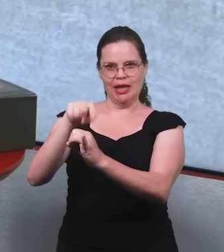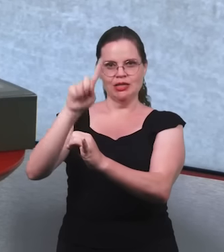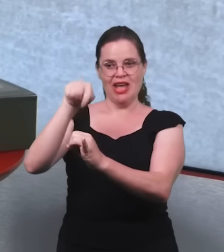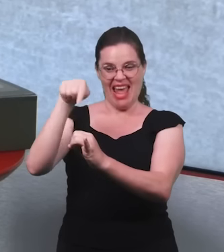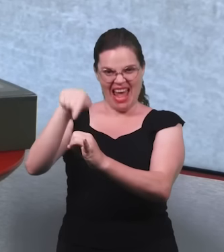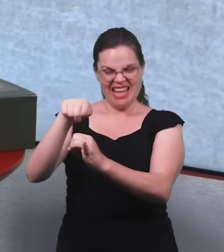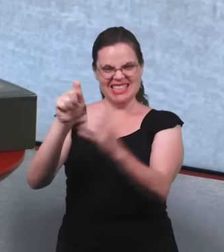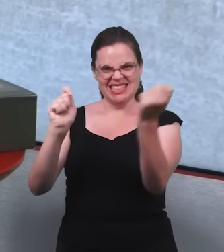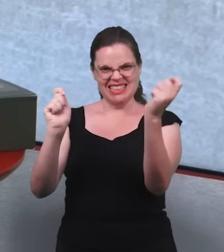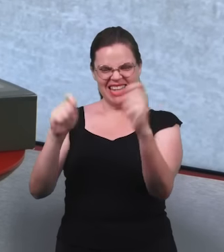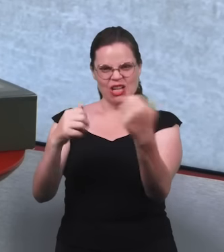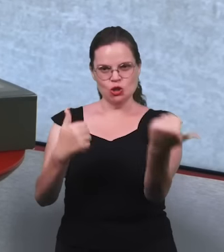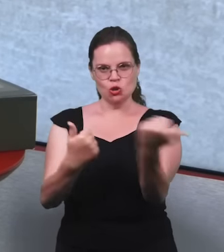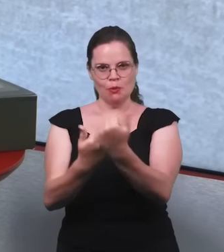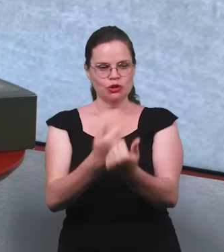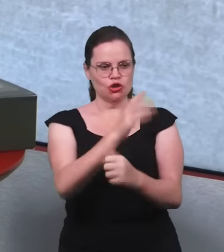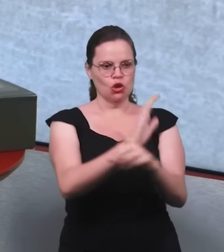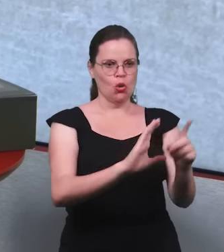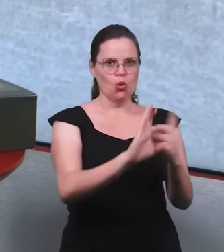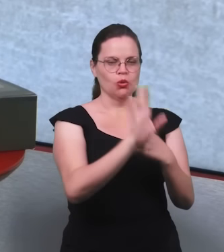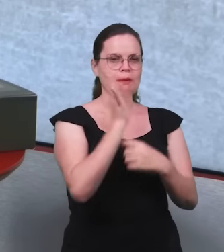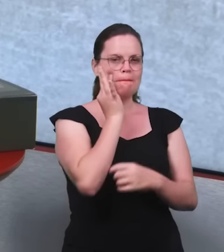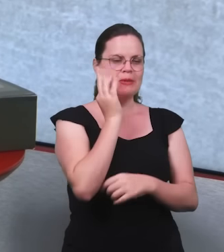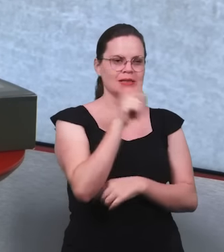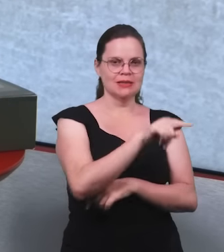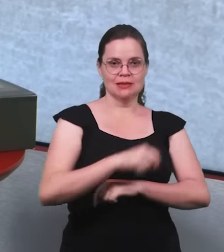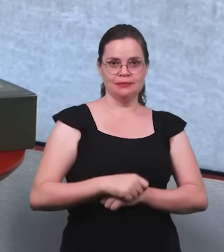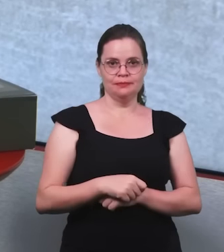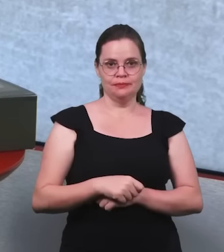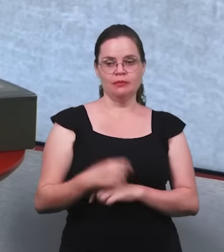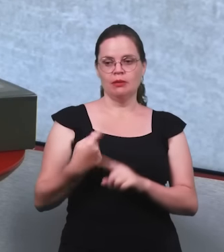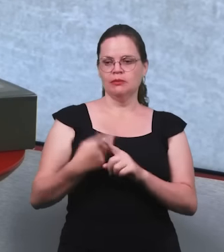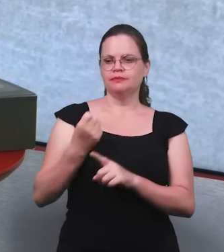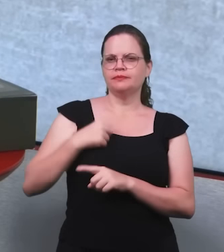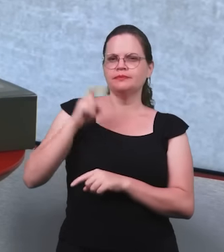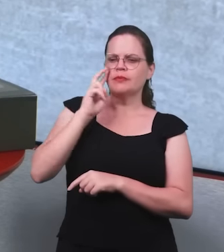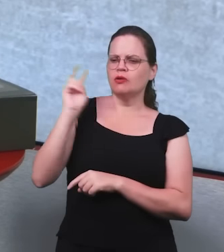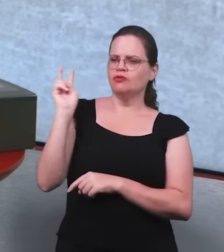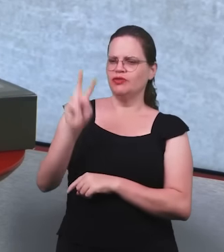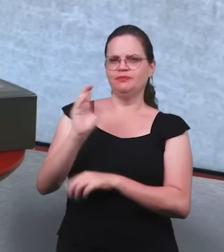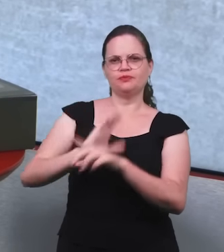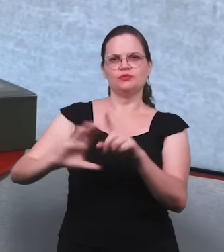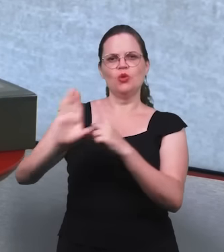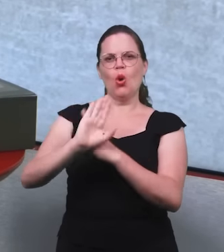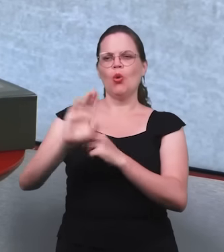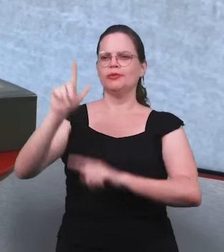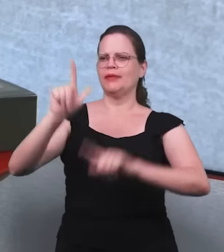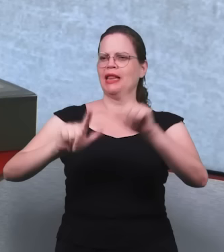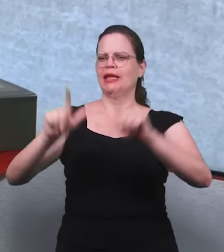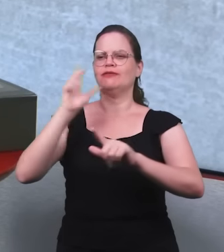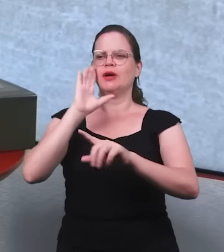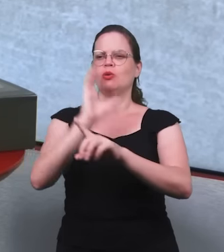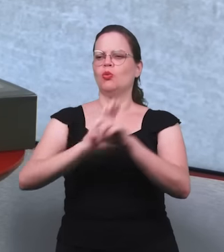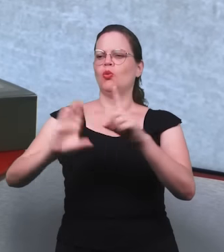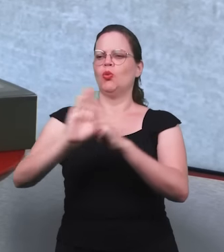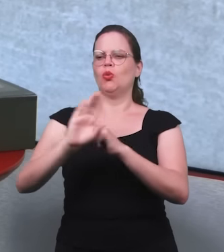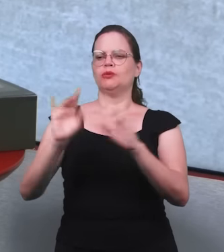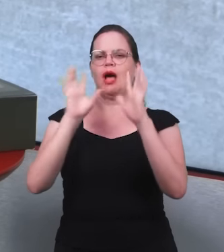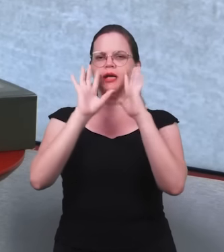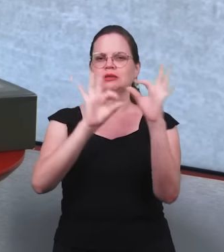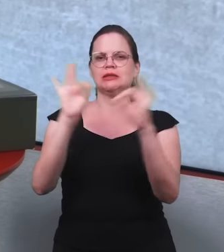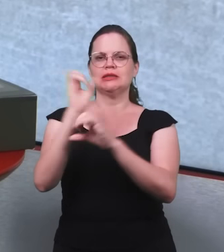que assistir ou participar de um culto online substitui a participação ou